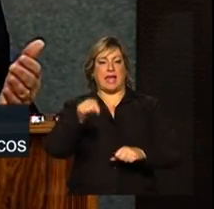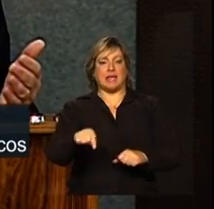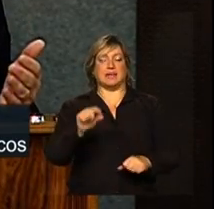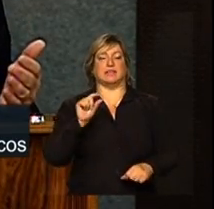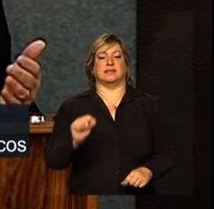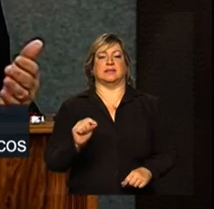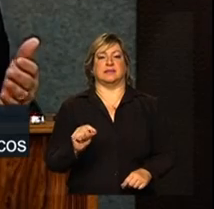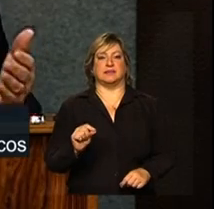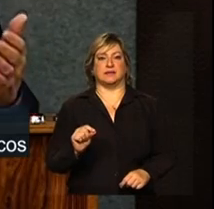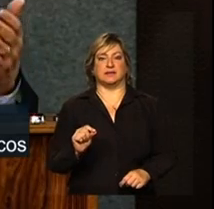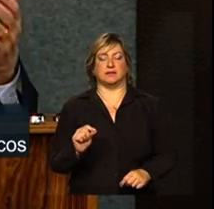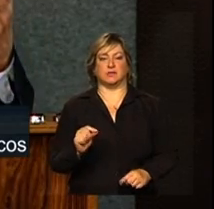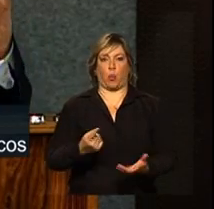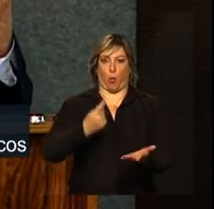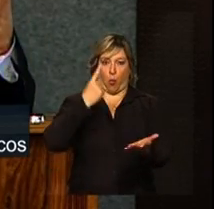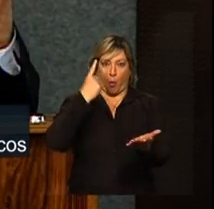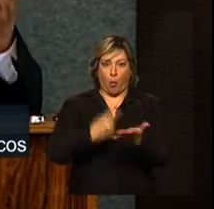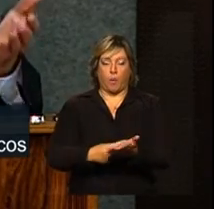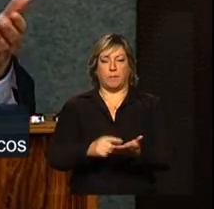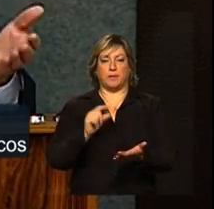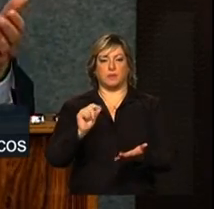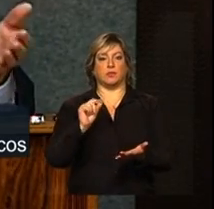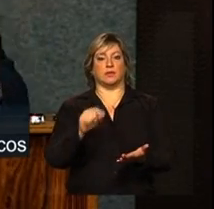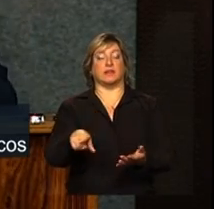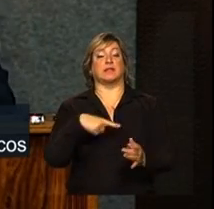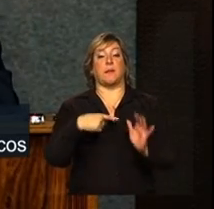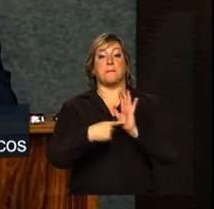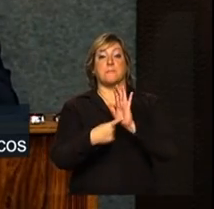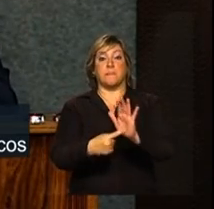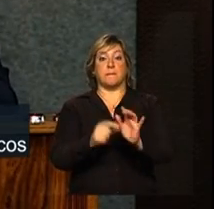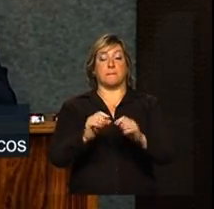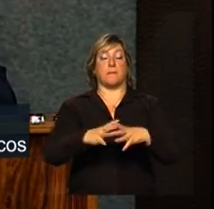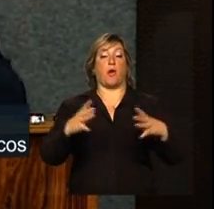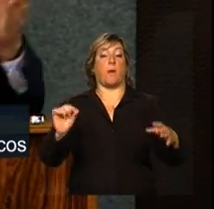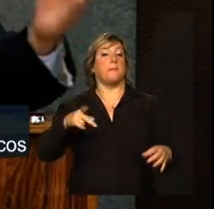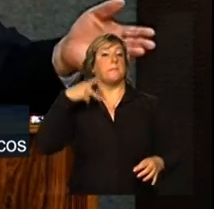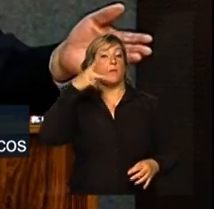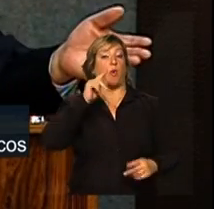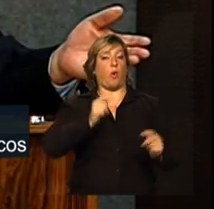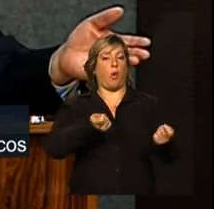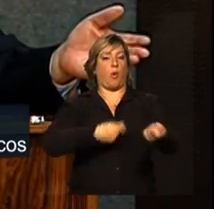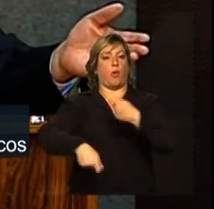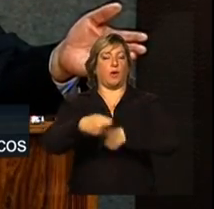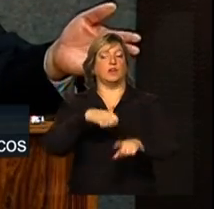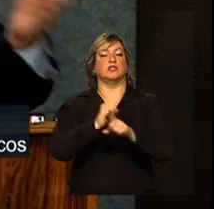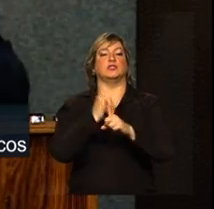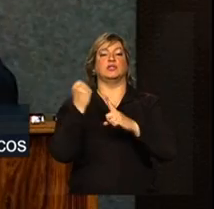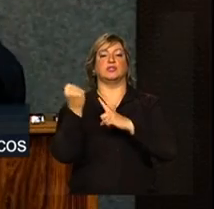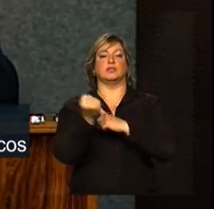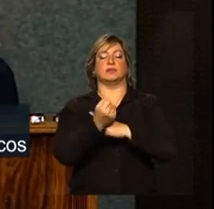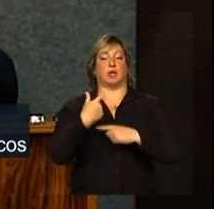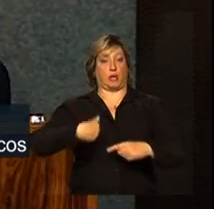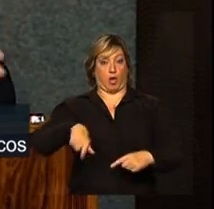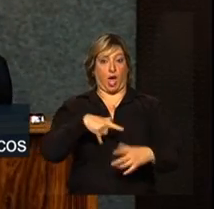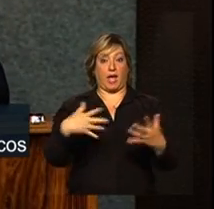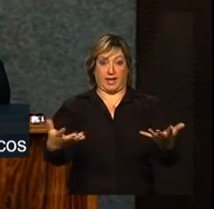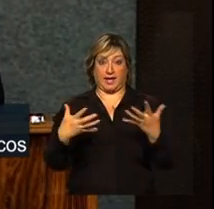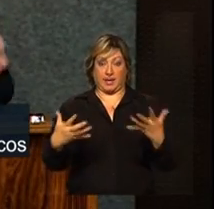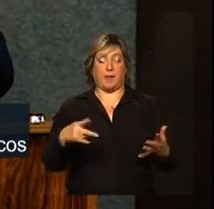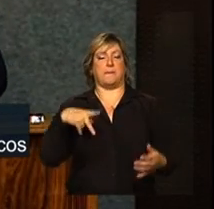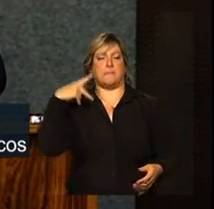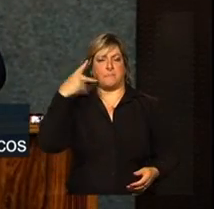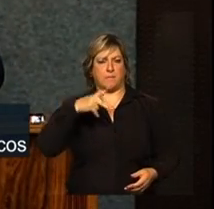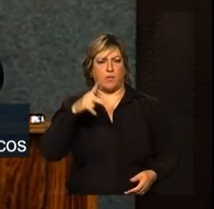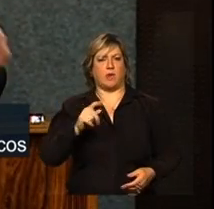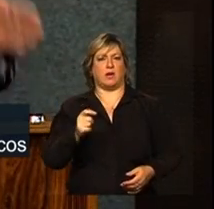cumprimento numa expressão maior de política econômica e de política social. Nós queremos que a política econômica